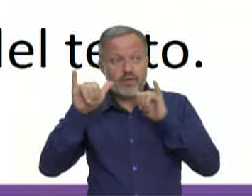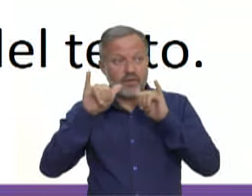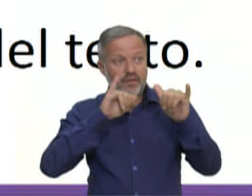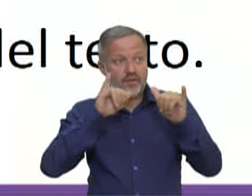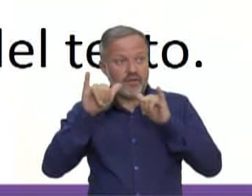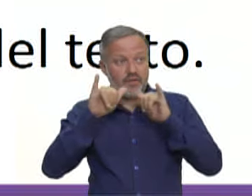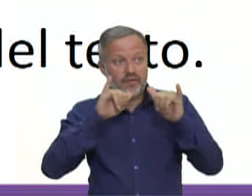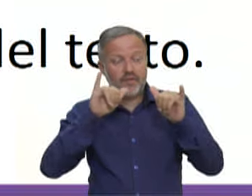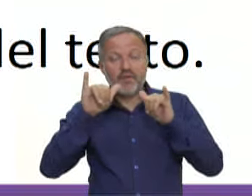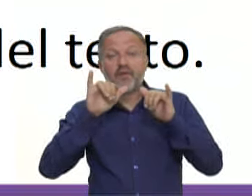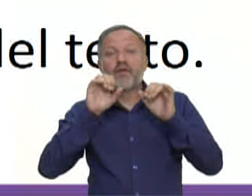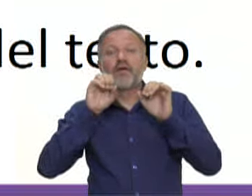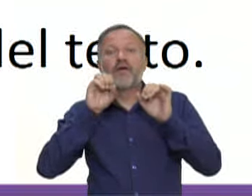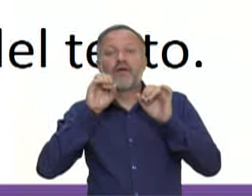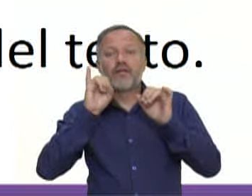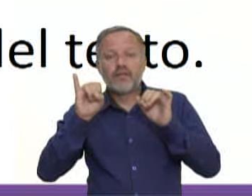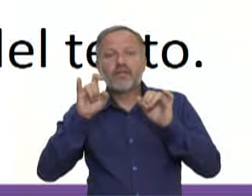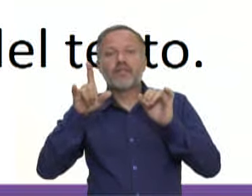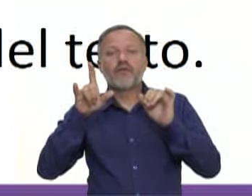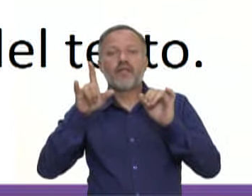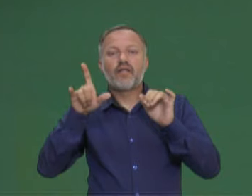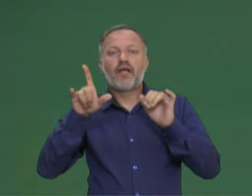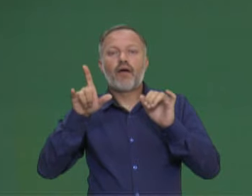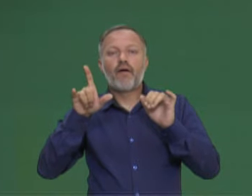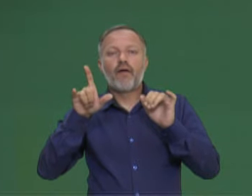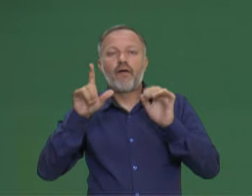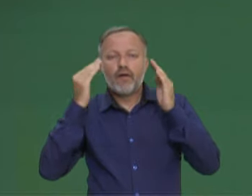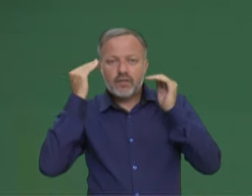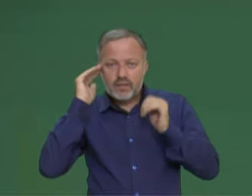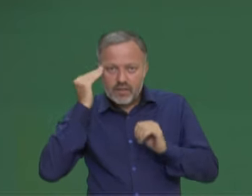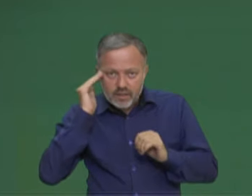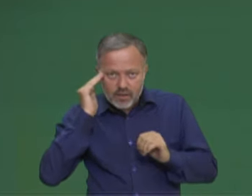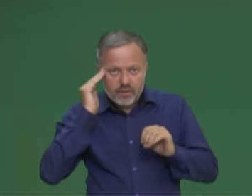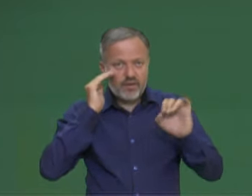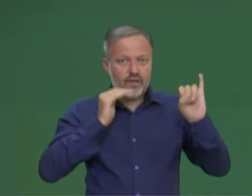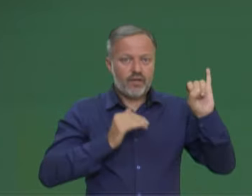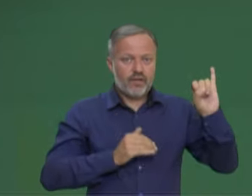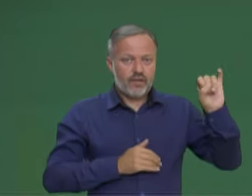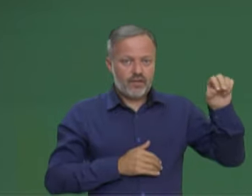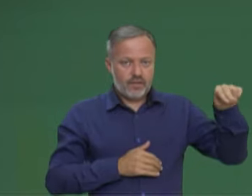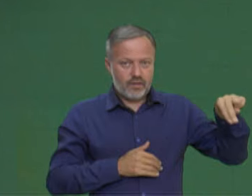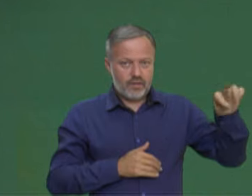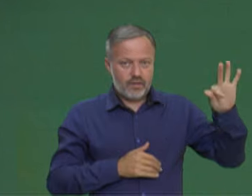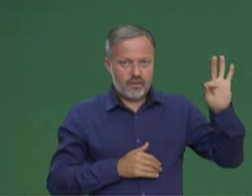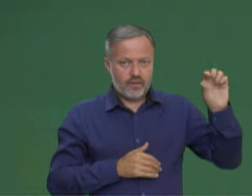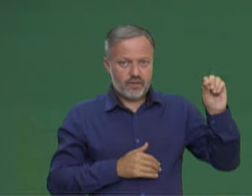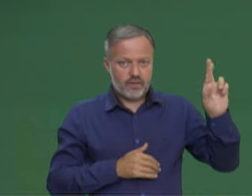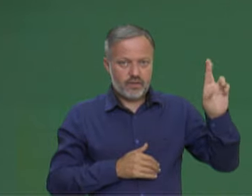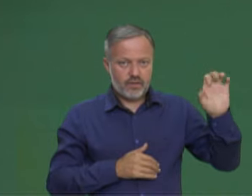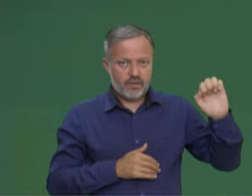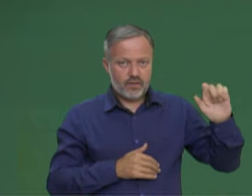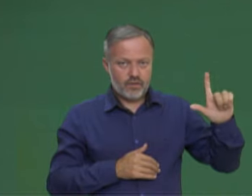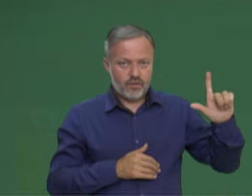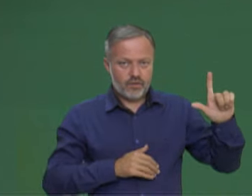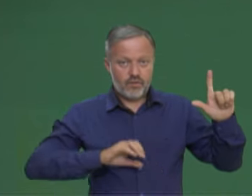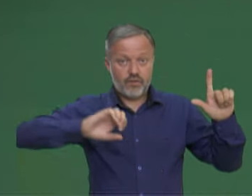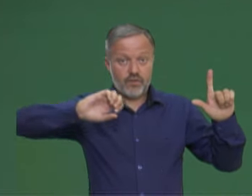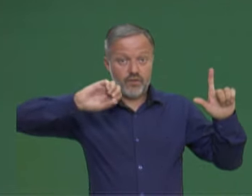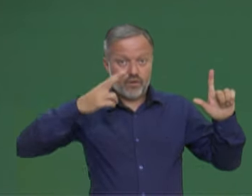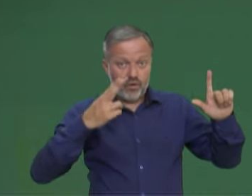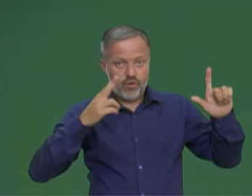se é formal ou se é informal. Então, você vai me dizer se é formal ou informal e vai justificar